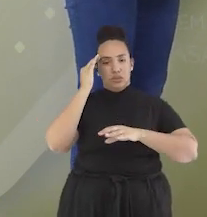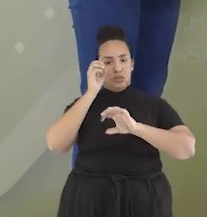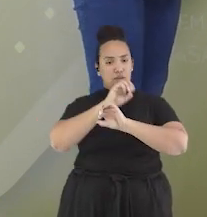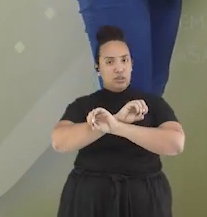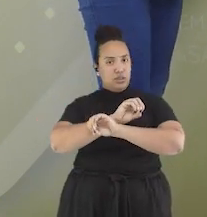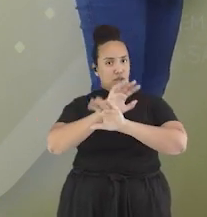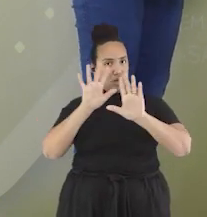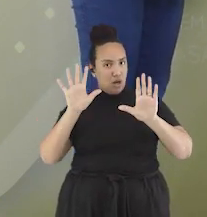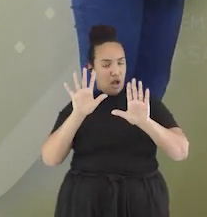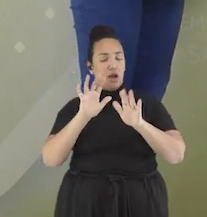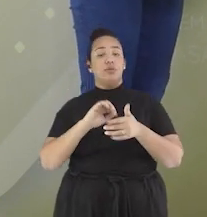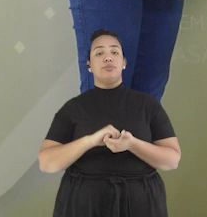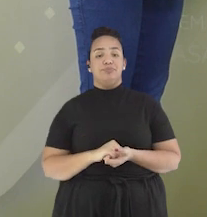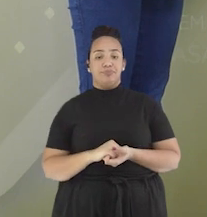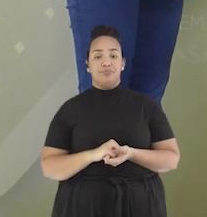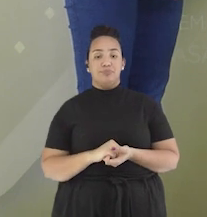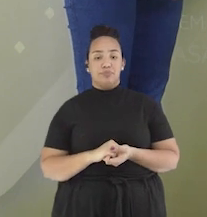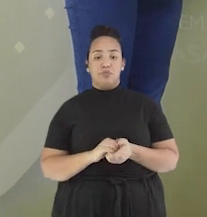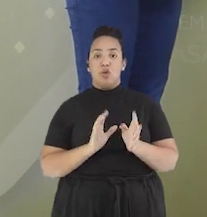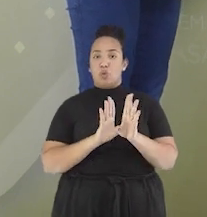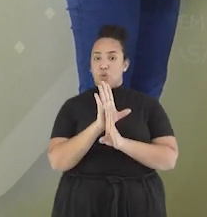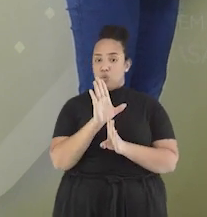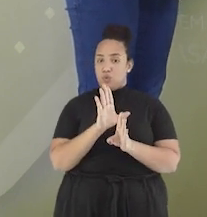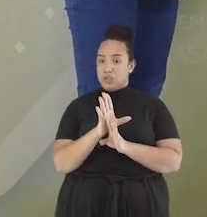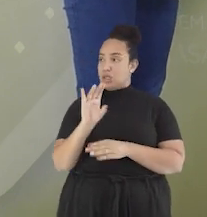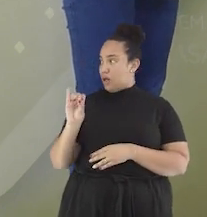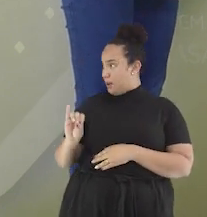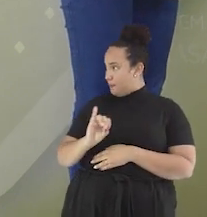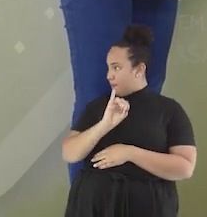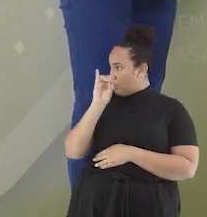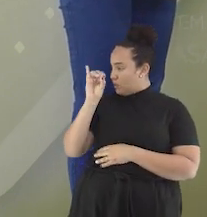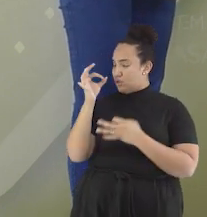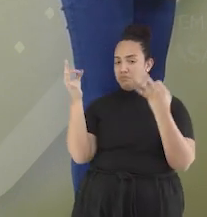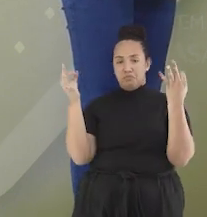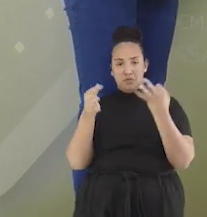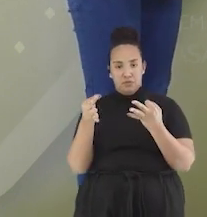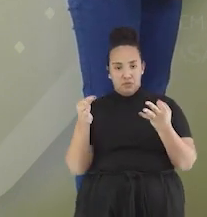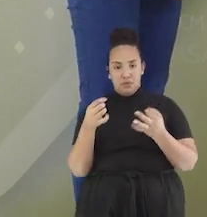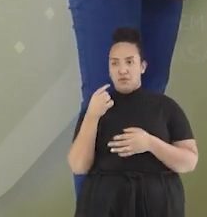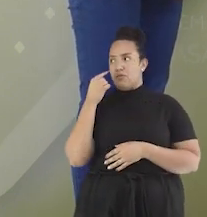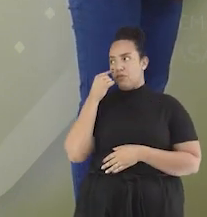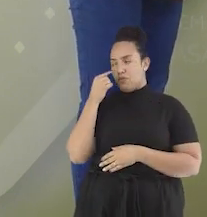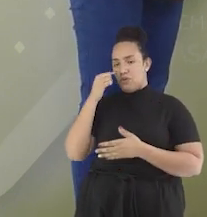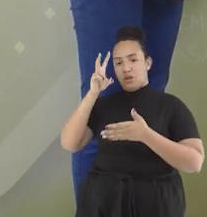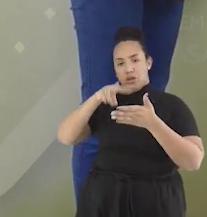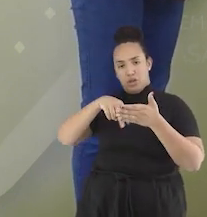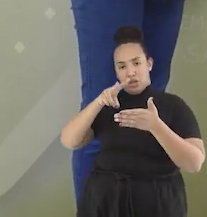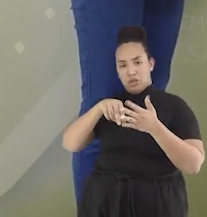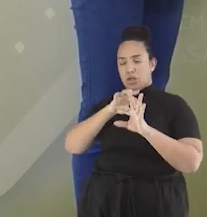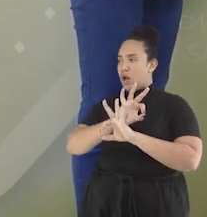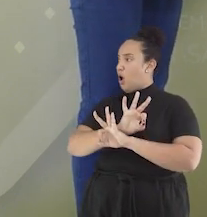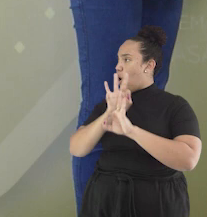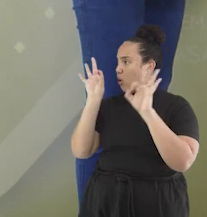leitura em voz alta, né? Se as dicas foram importantes pra você, excelente. Já vi que você tem uma ótima